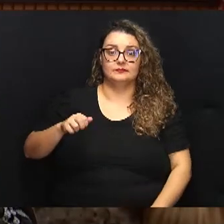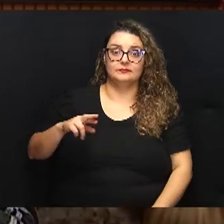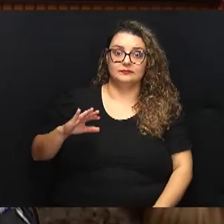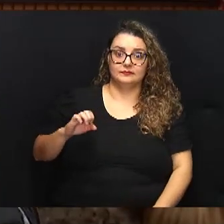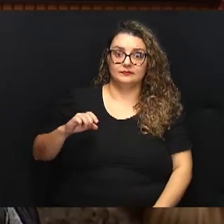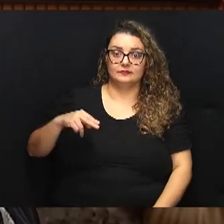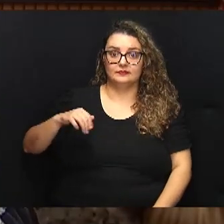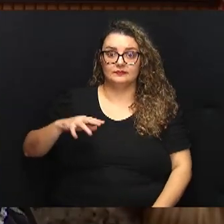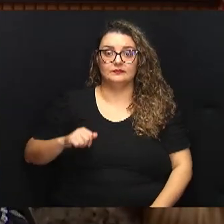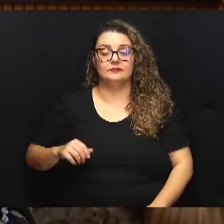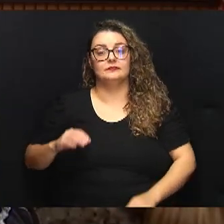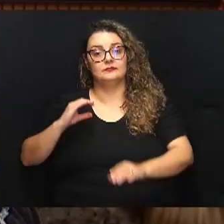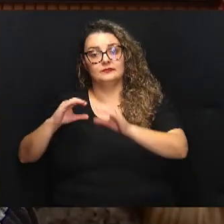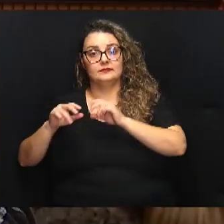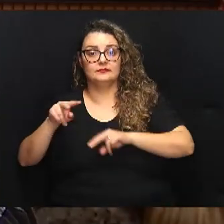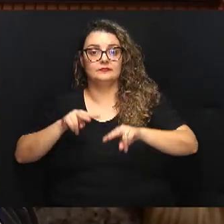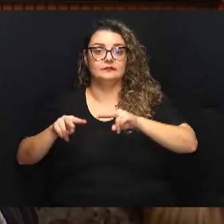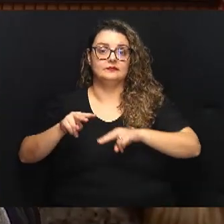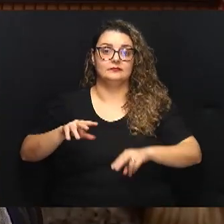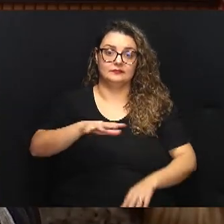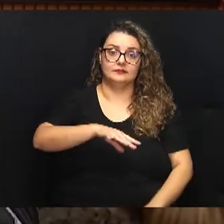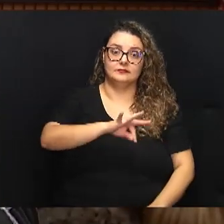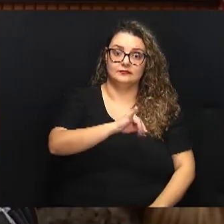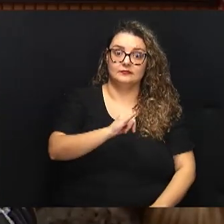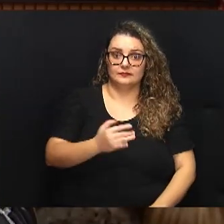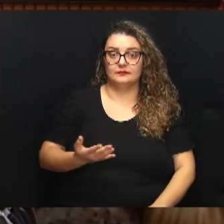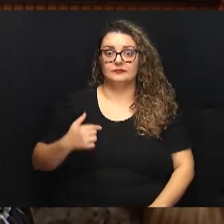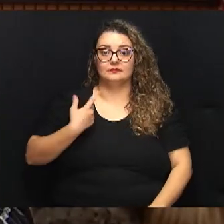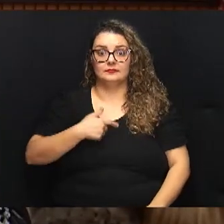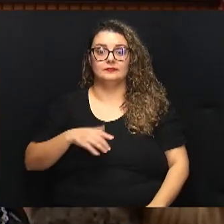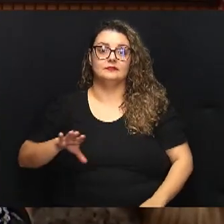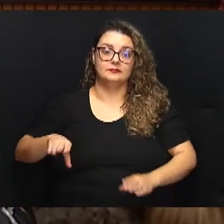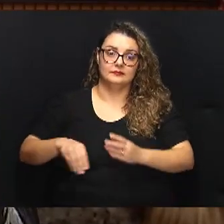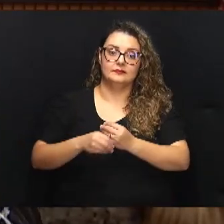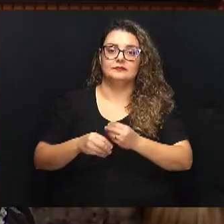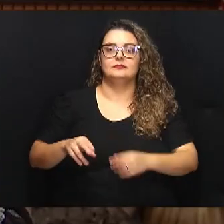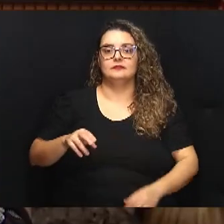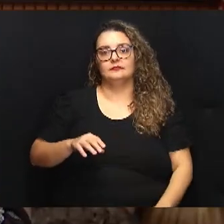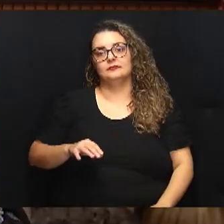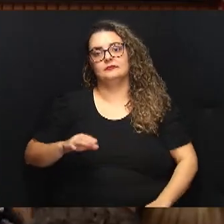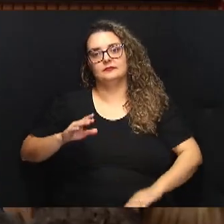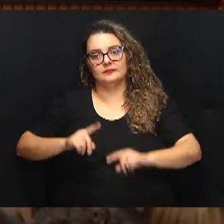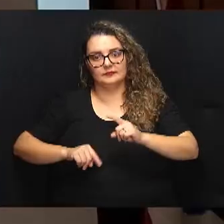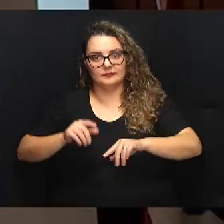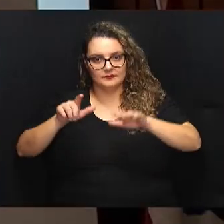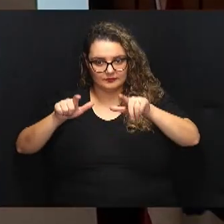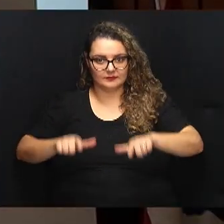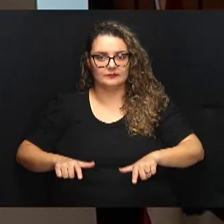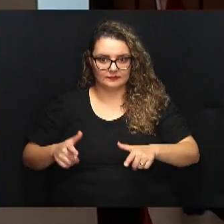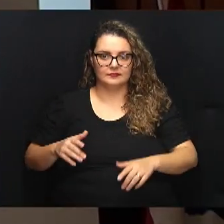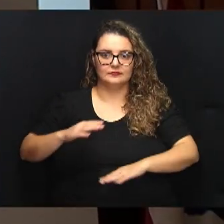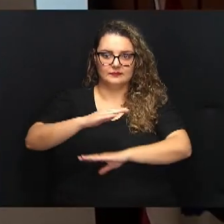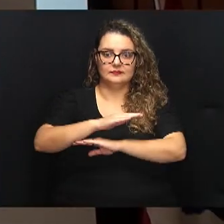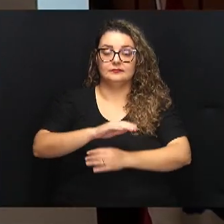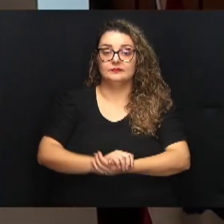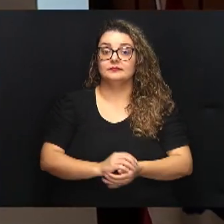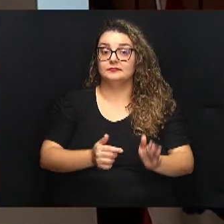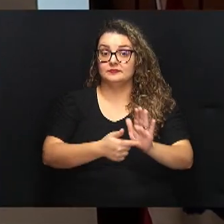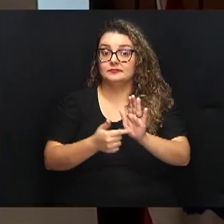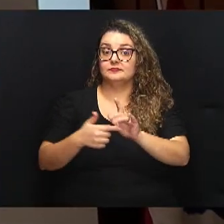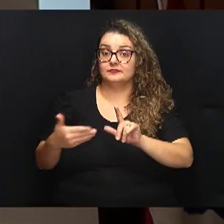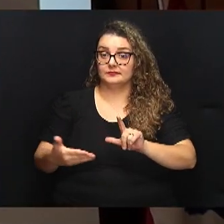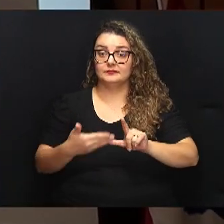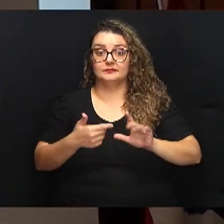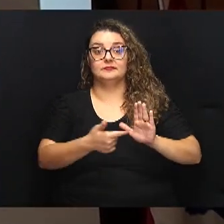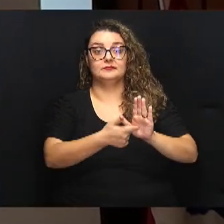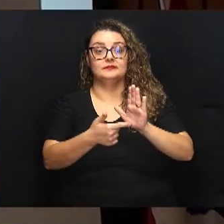comunicação visual, da parte de TI, para a gente implementar ele fisicamente na Câmara. Foram exibidos slides